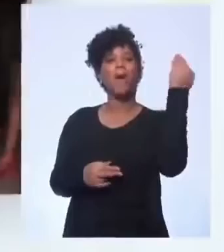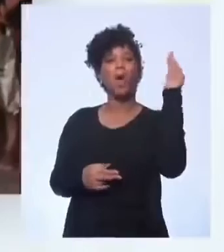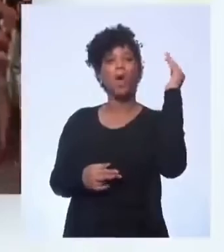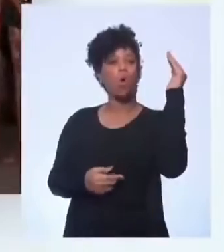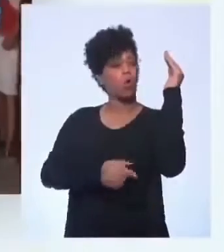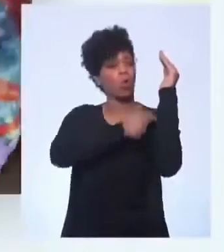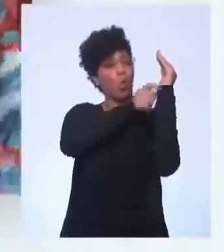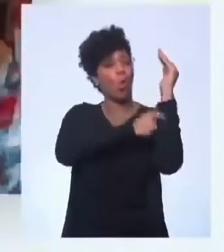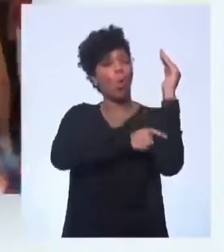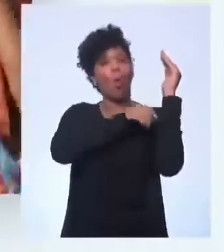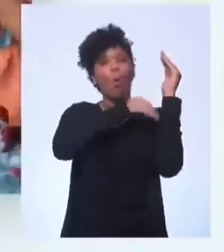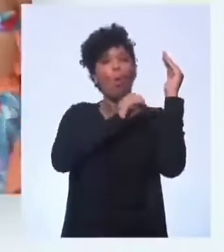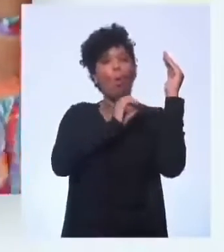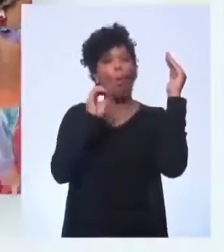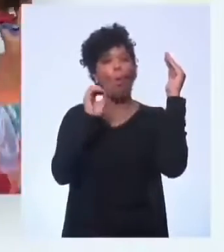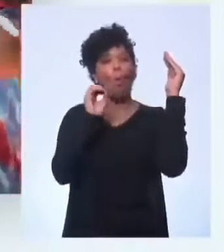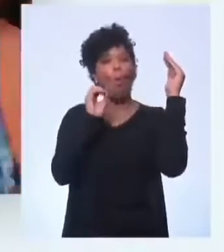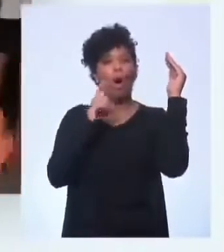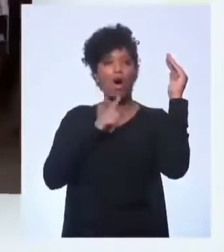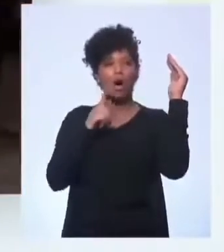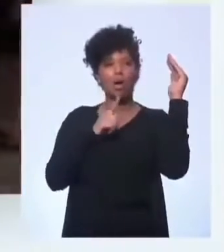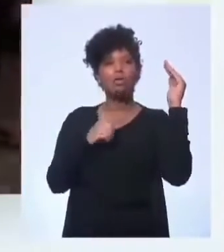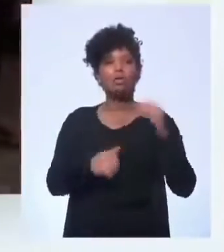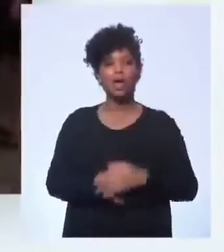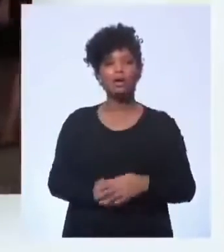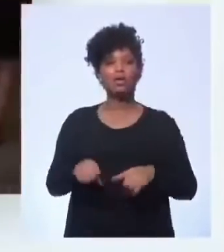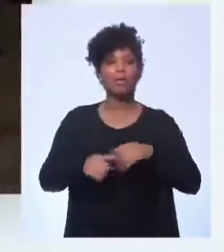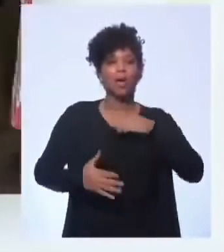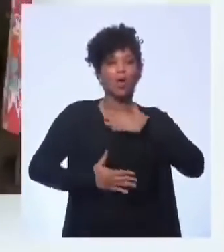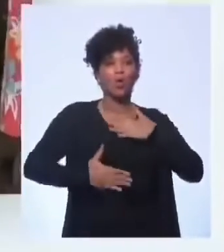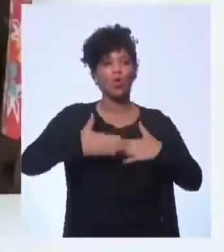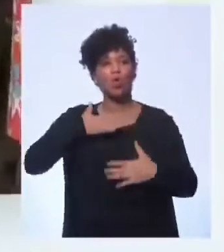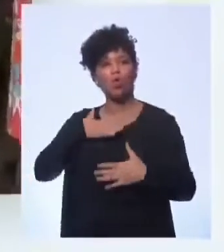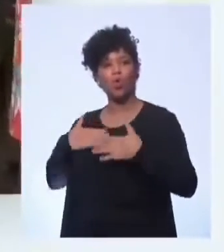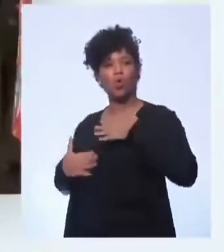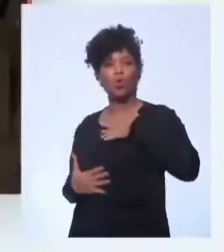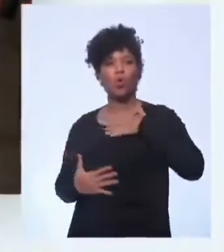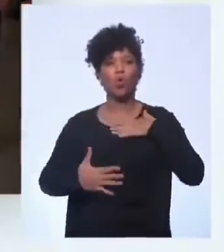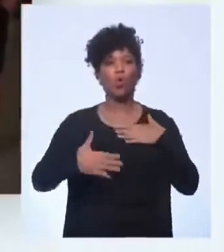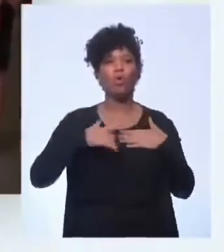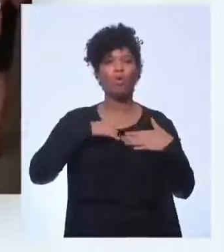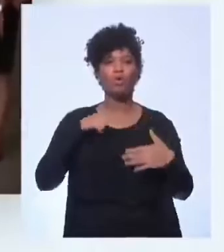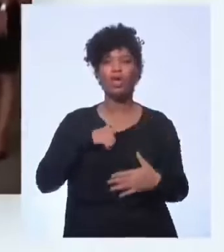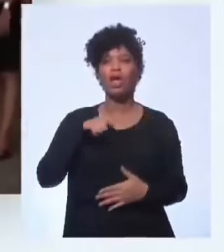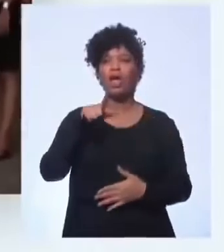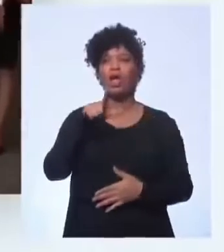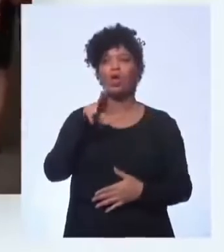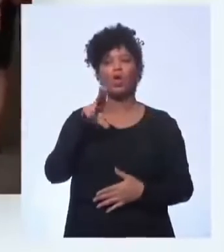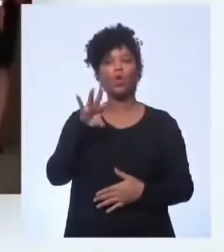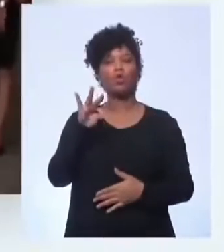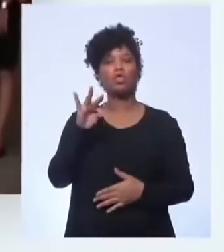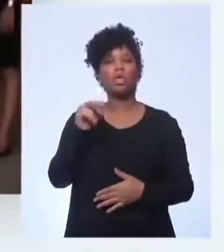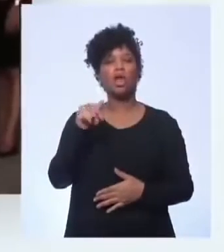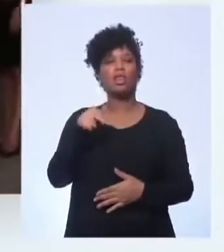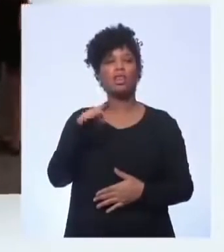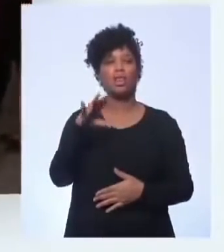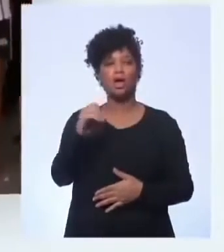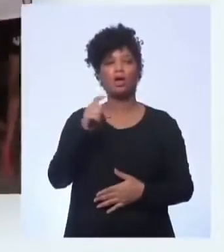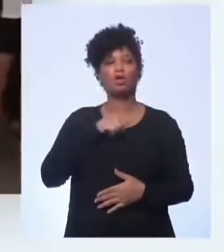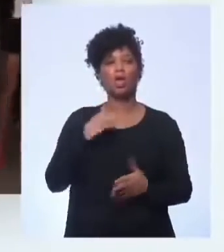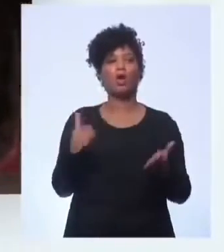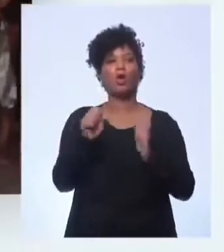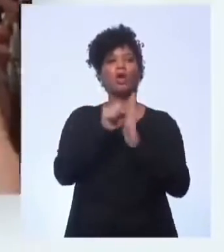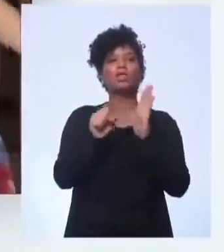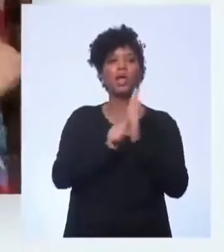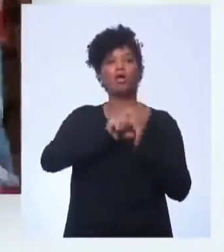E nos elementos lusitanos, a expressão corporal que foi agregada neste século por